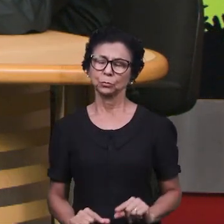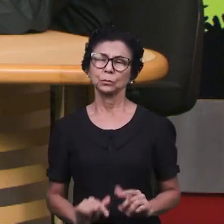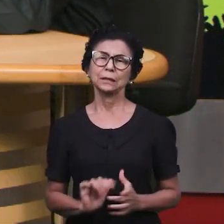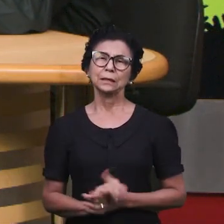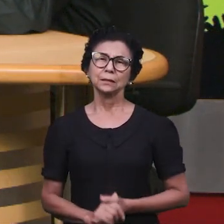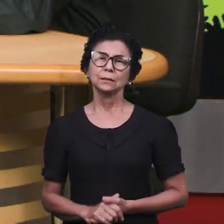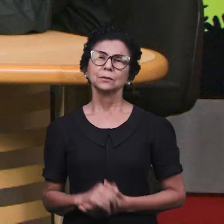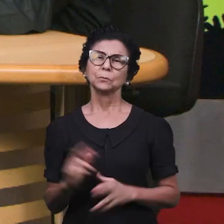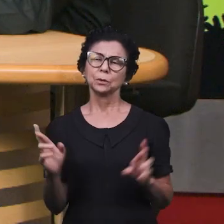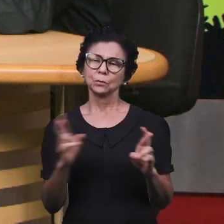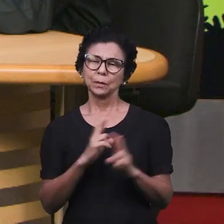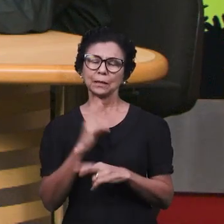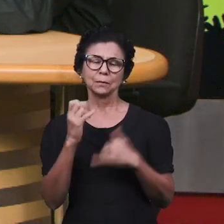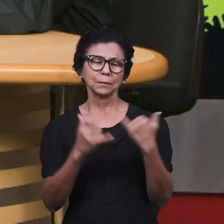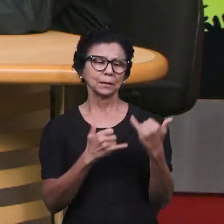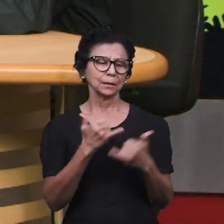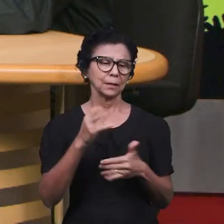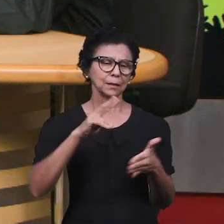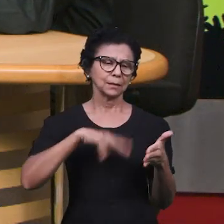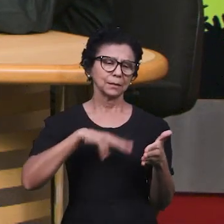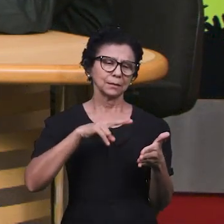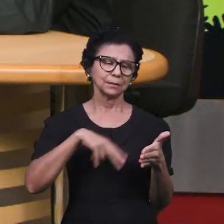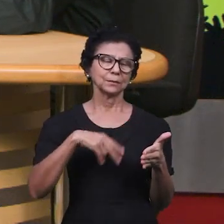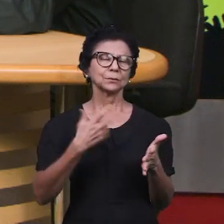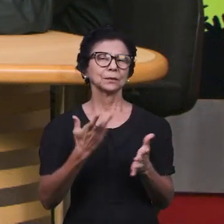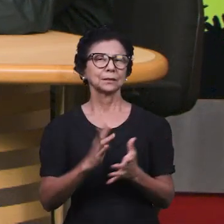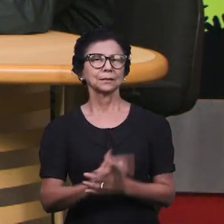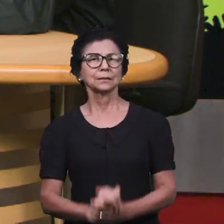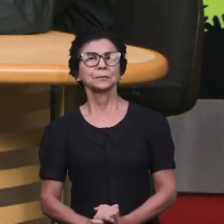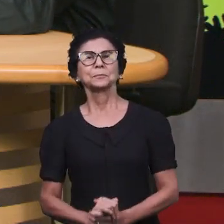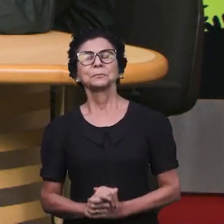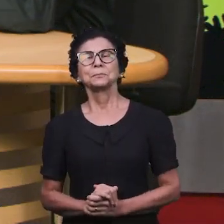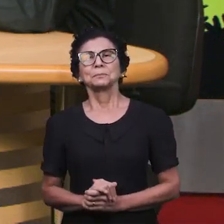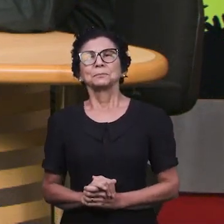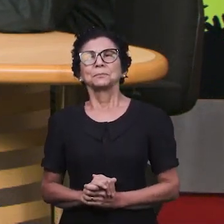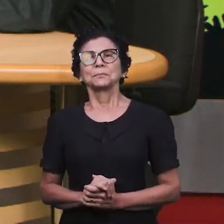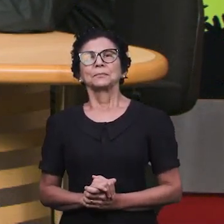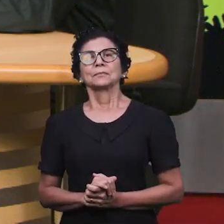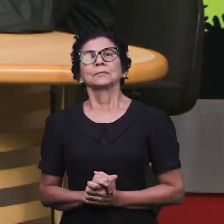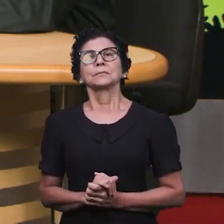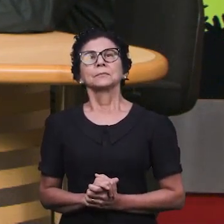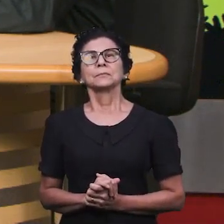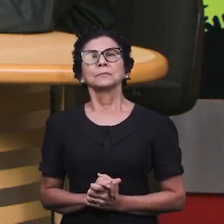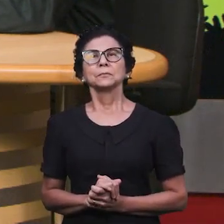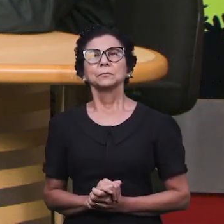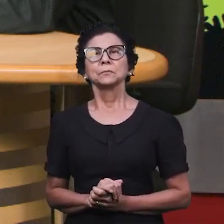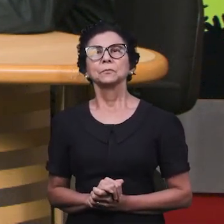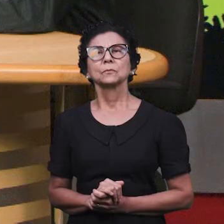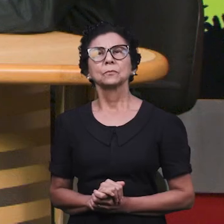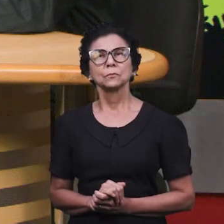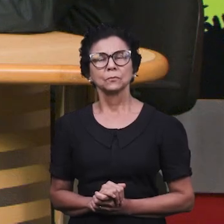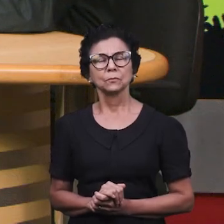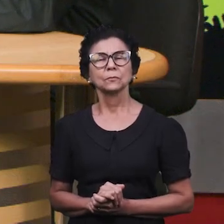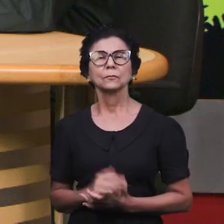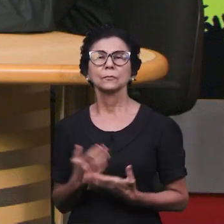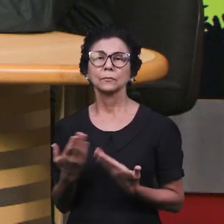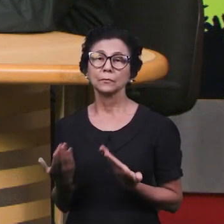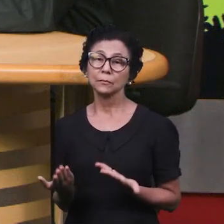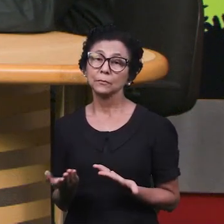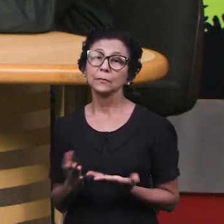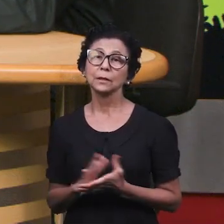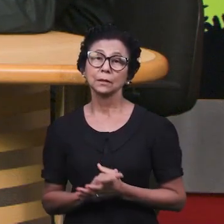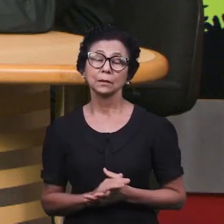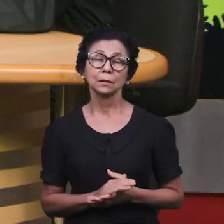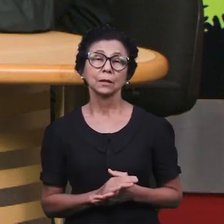algum jogo, para alguma brincadeira, para uma leitura, isso também pode contribuir para que o sono,